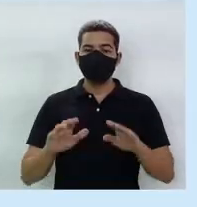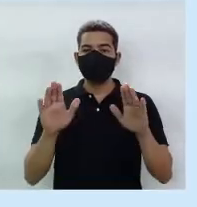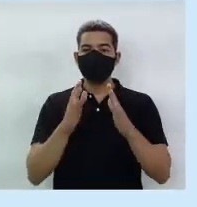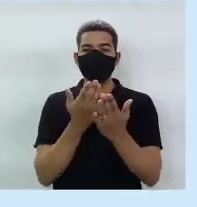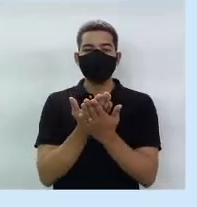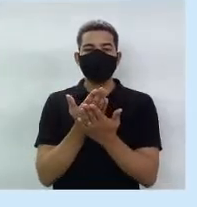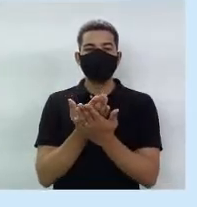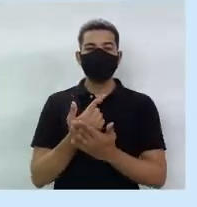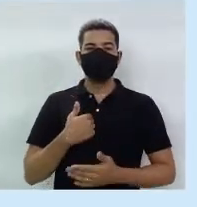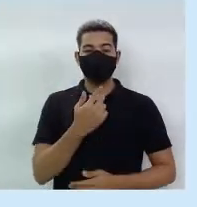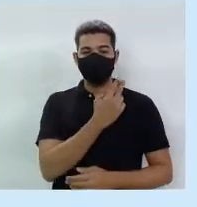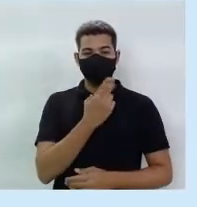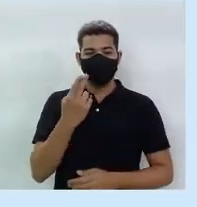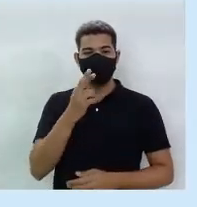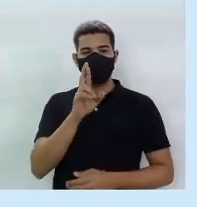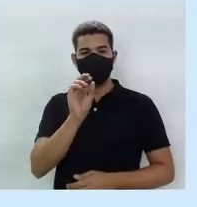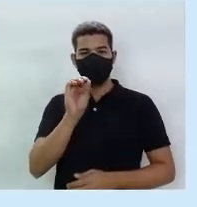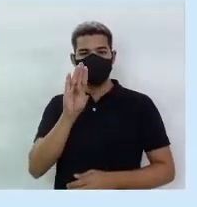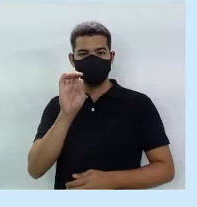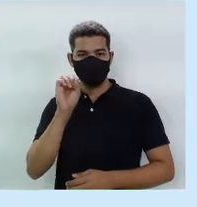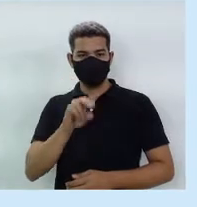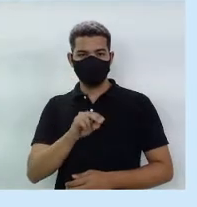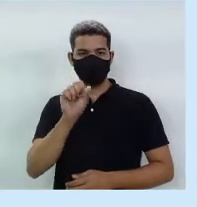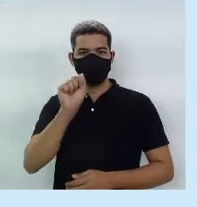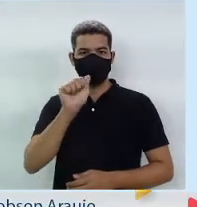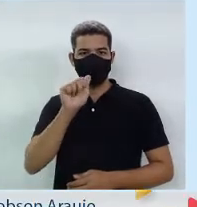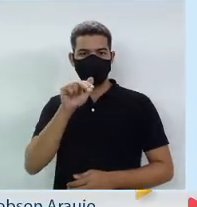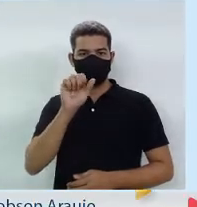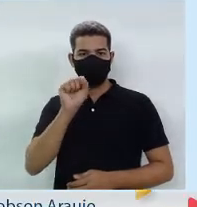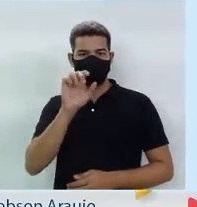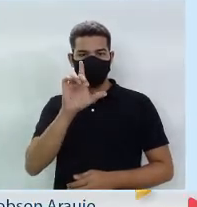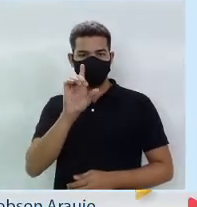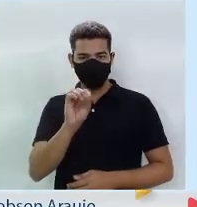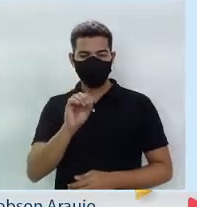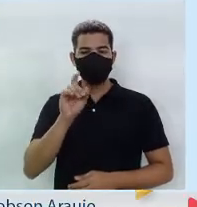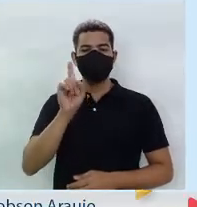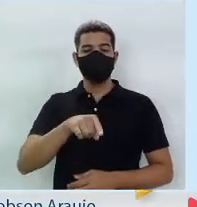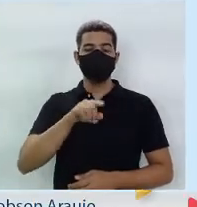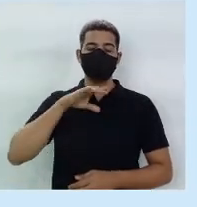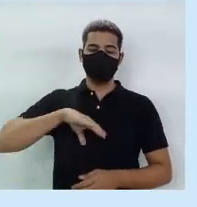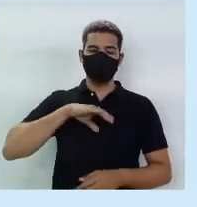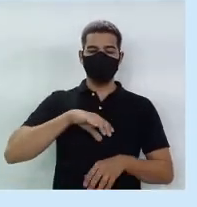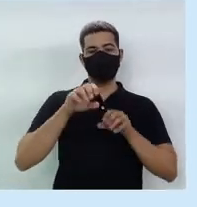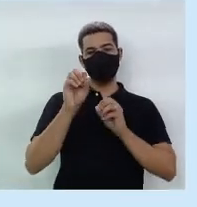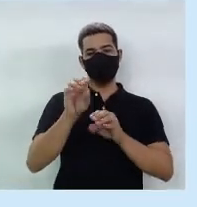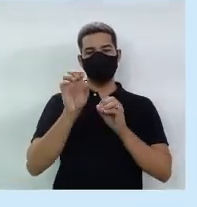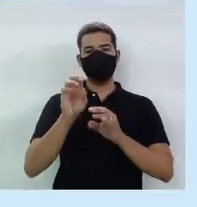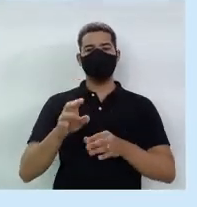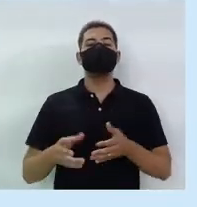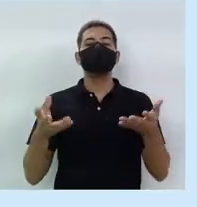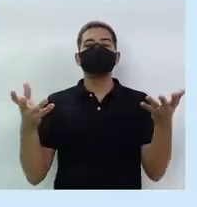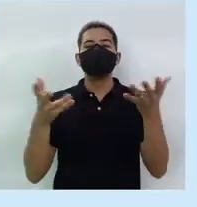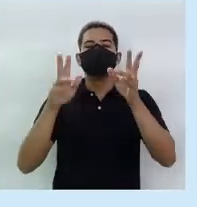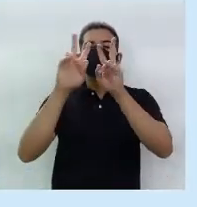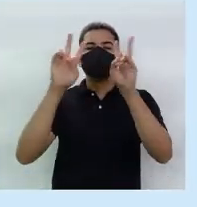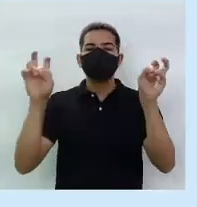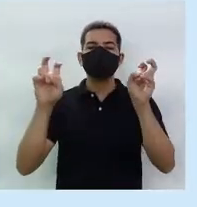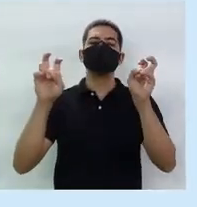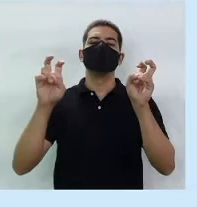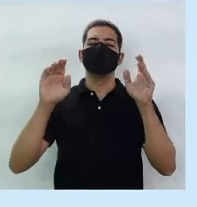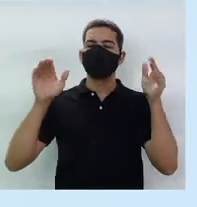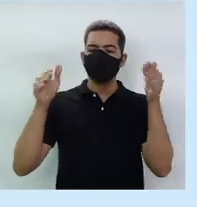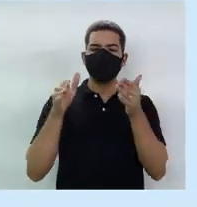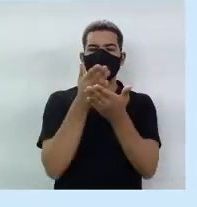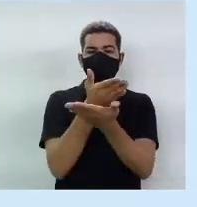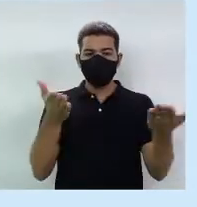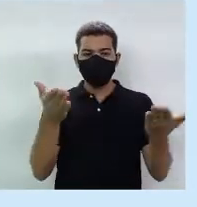Olá, Jonas. Eu sou o professor Robson Santo Tavares, professor de língua portuguesa, e hoje venho falar